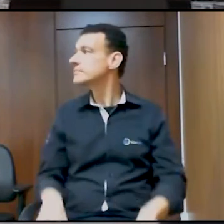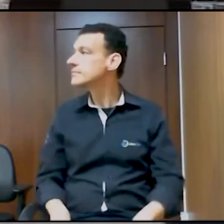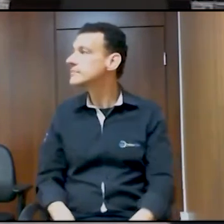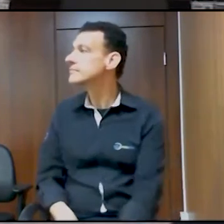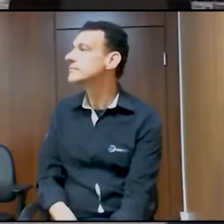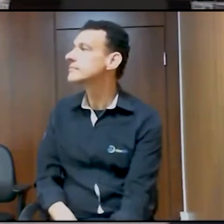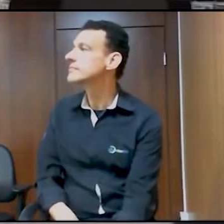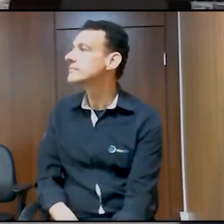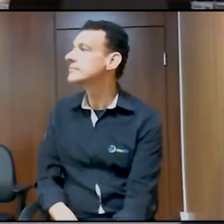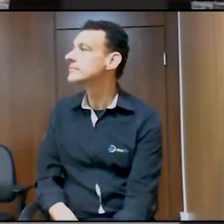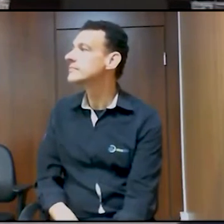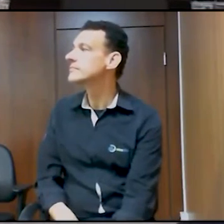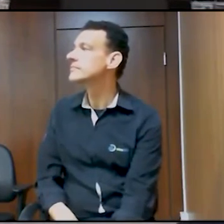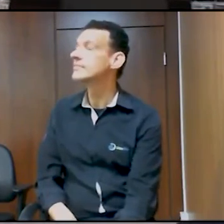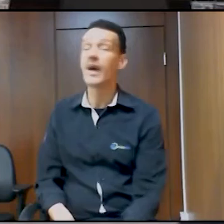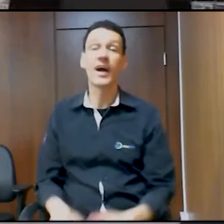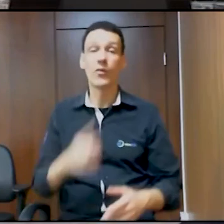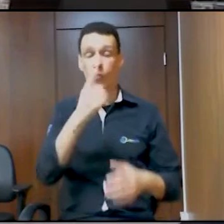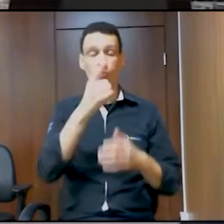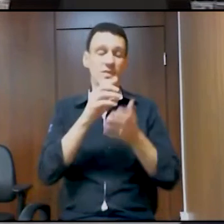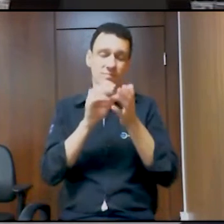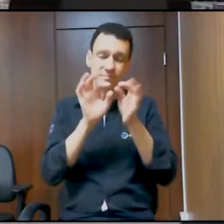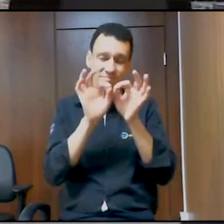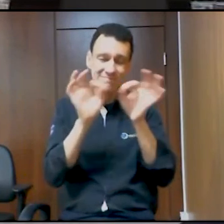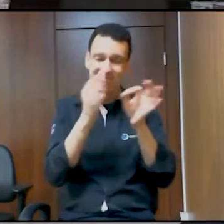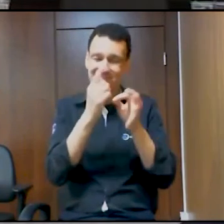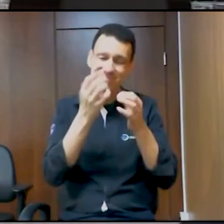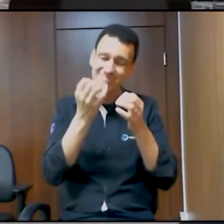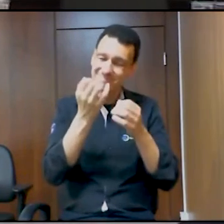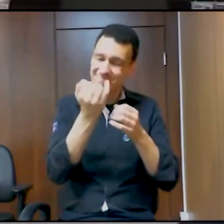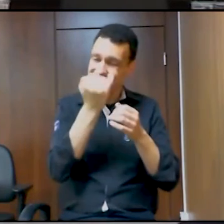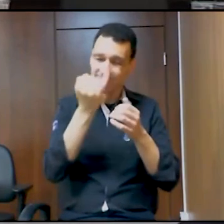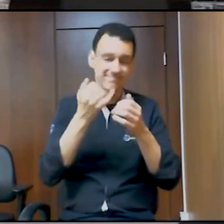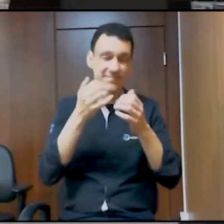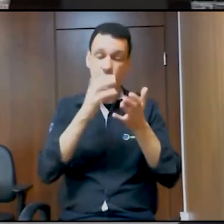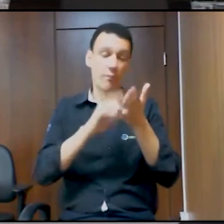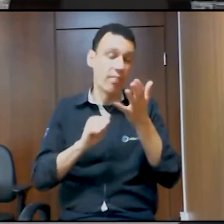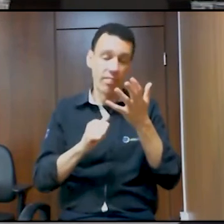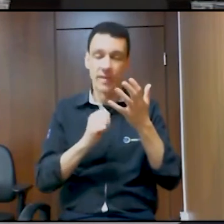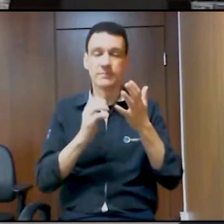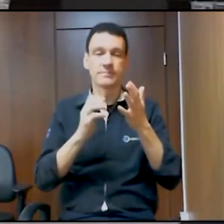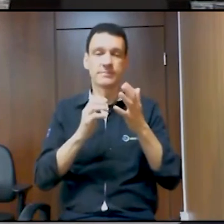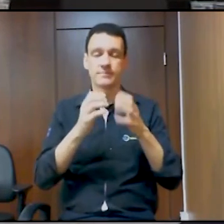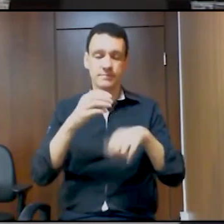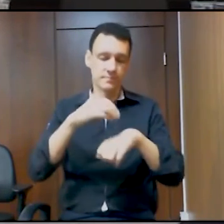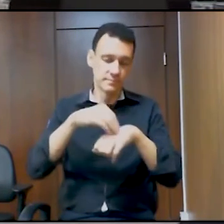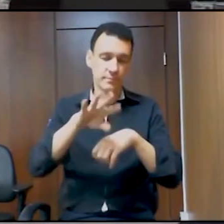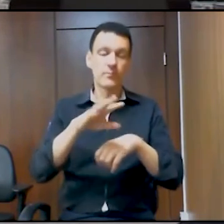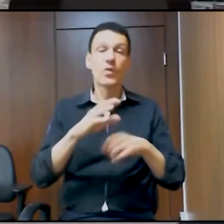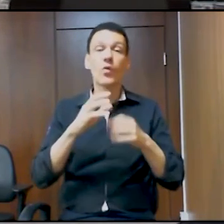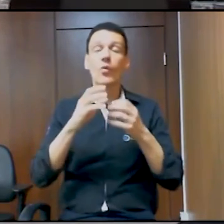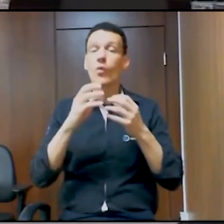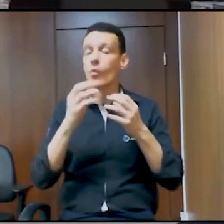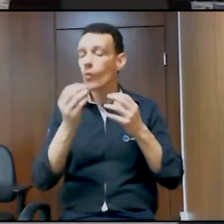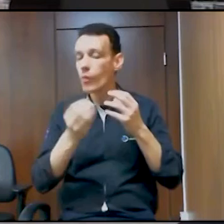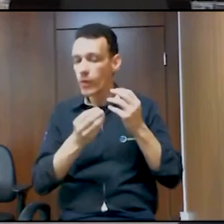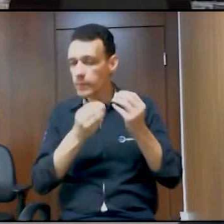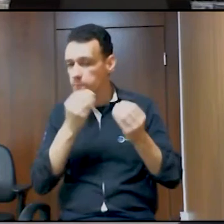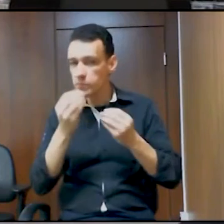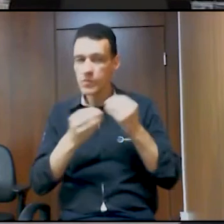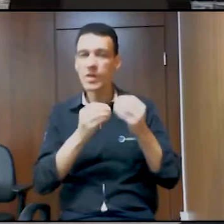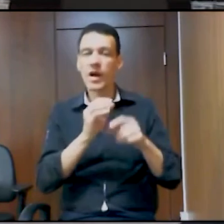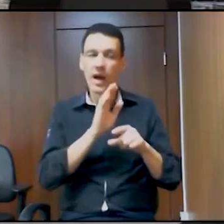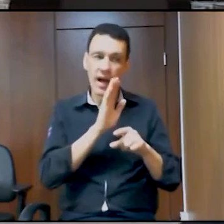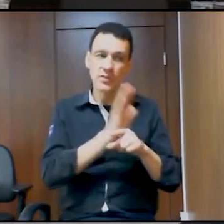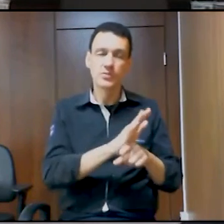Pulei uma linha que é extremamente importante. Como que a gente articula a população em situação de rua com